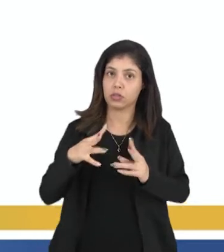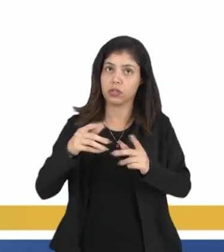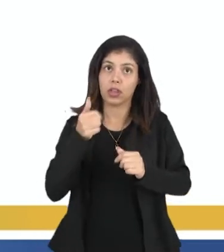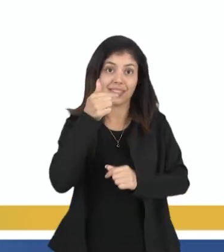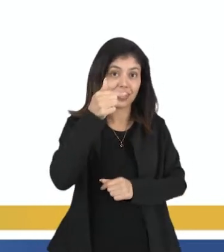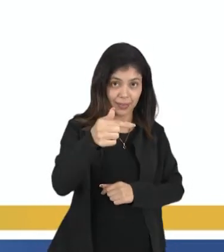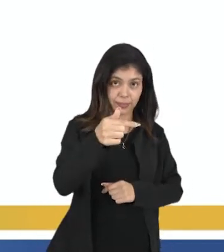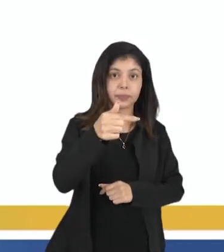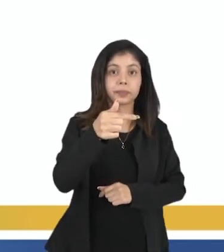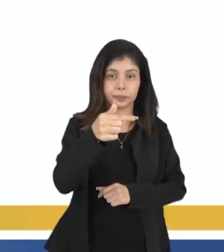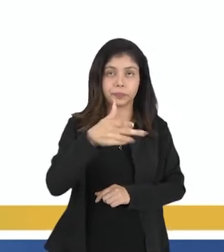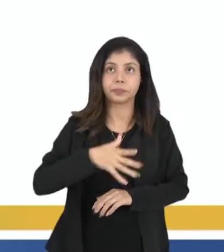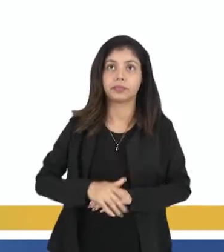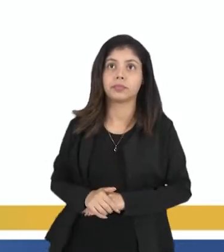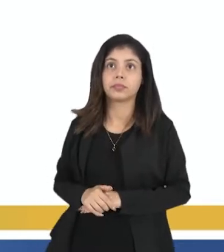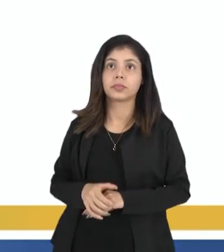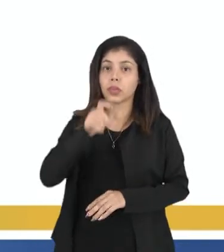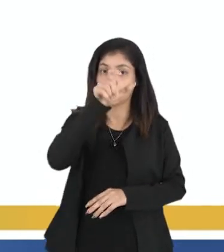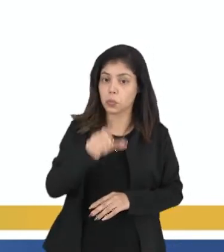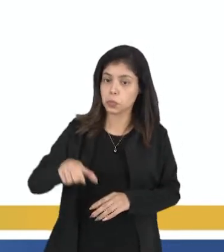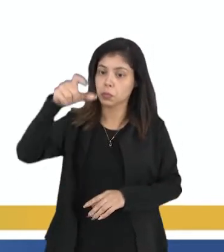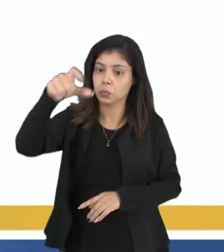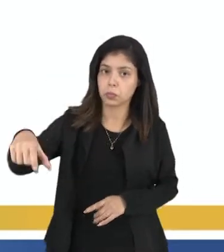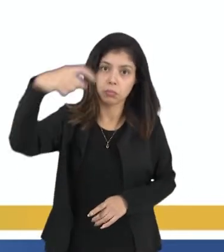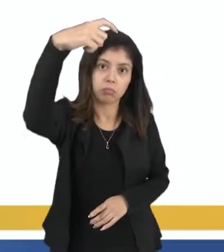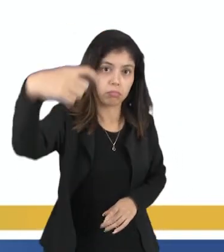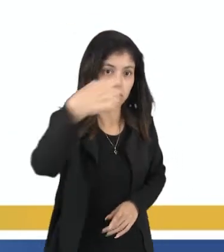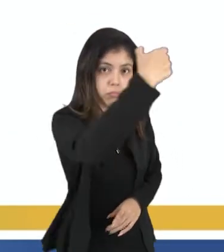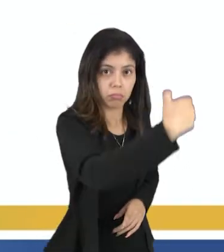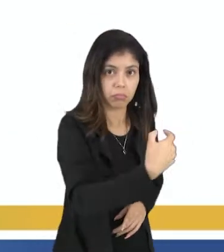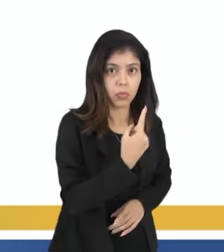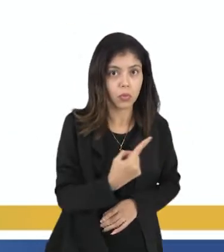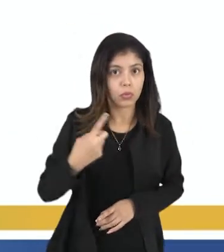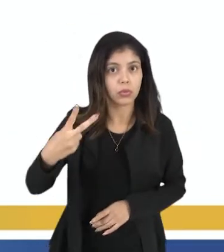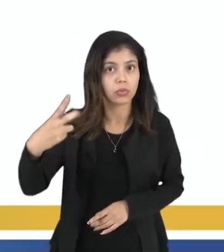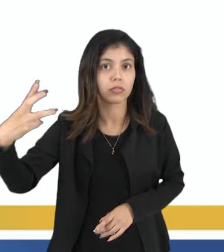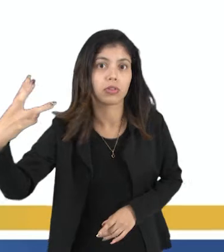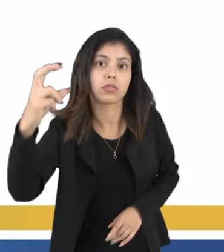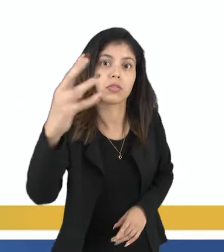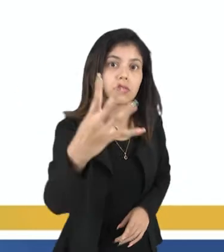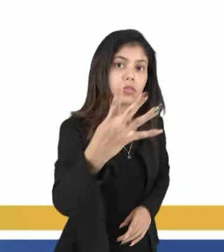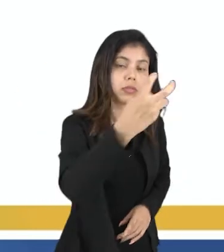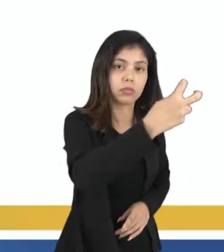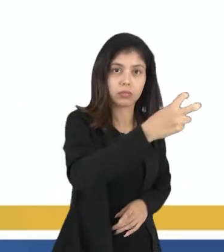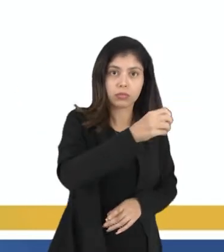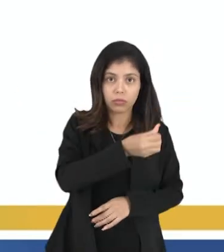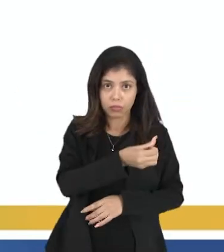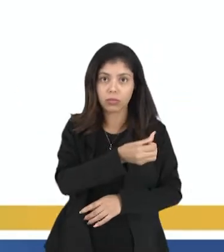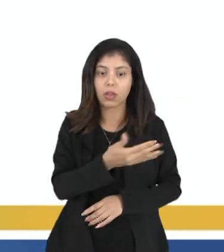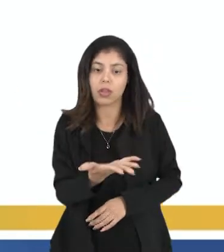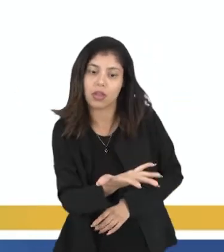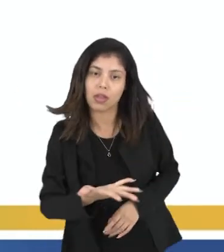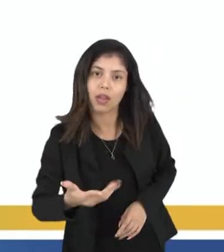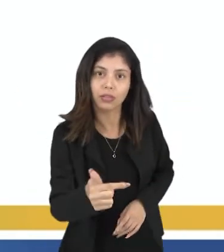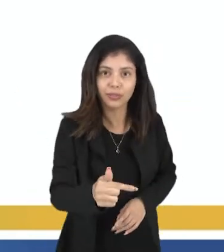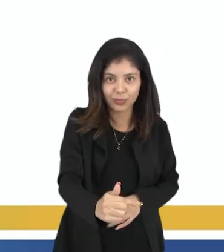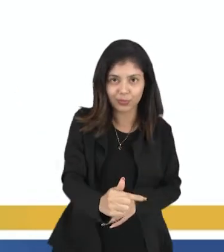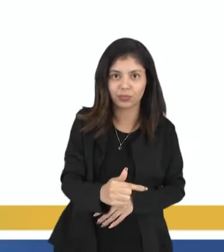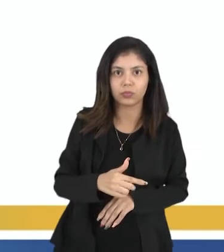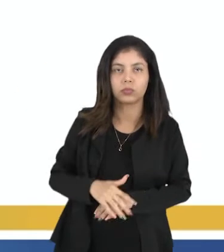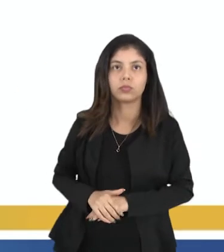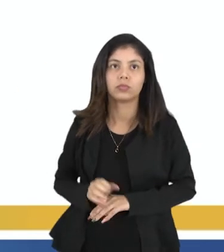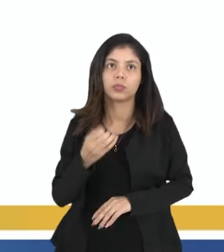sete fases 6 faces laterais e uma Face de base e aí remetendo ao hexágono